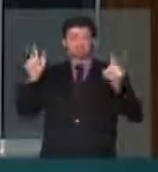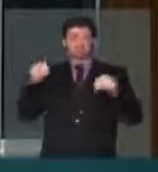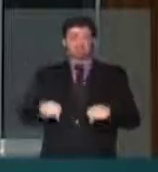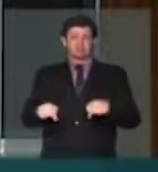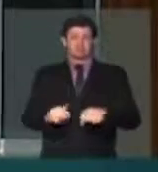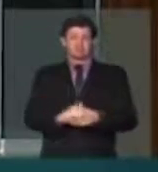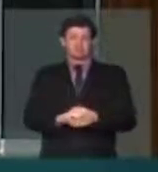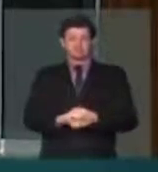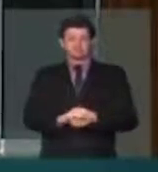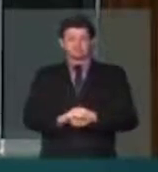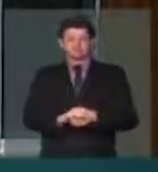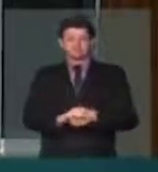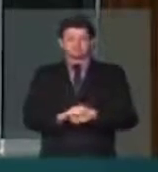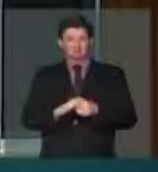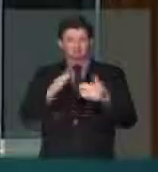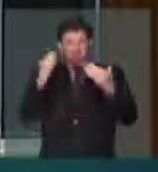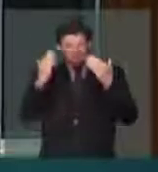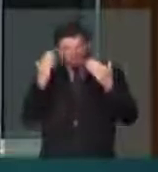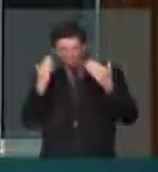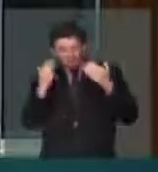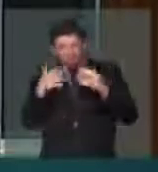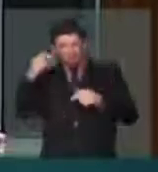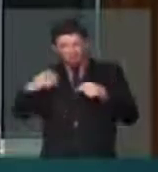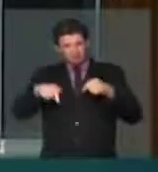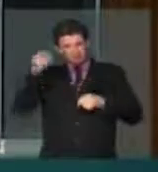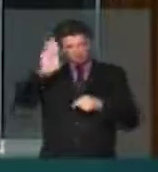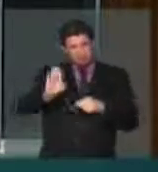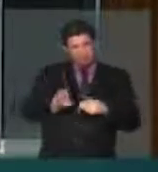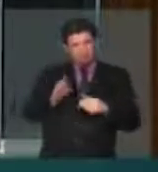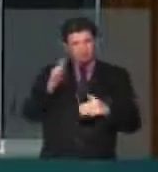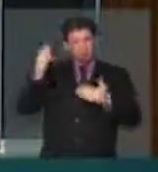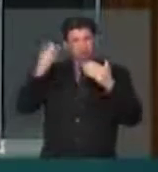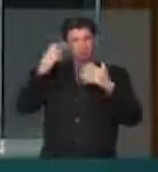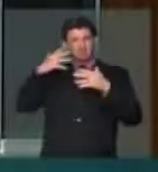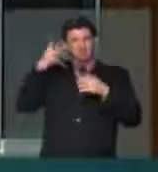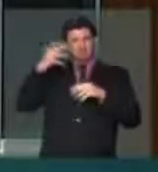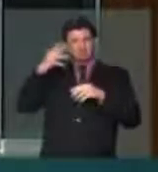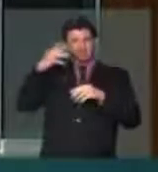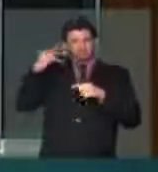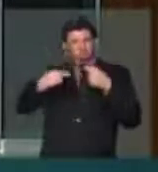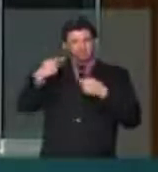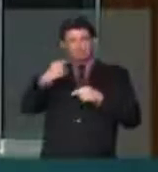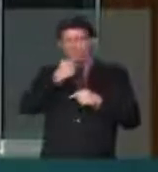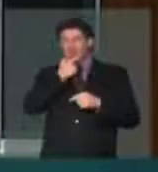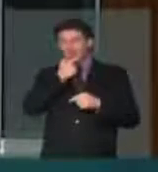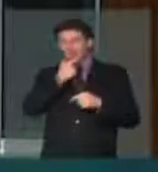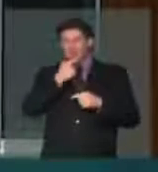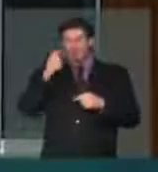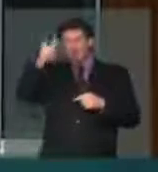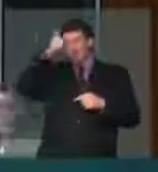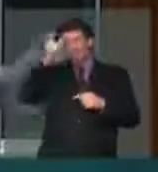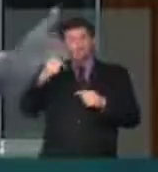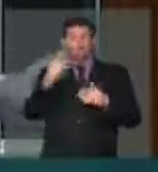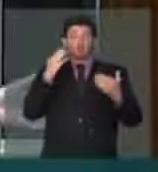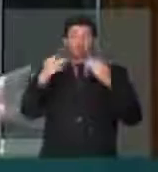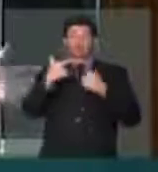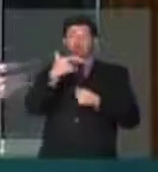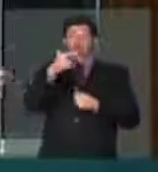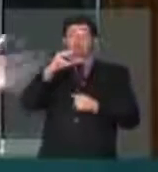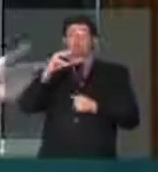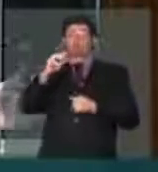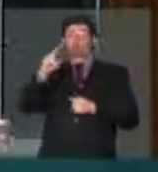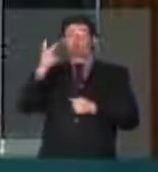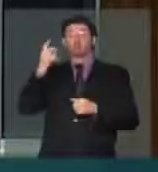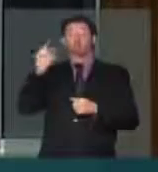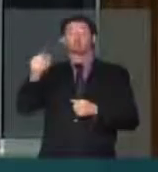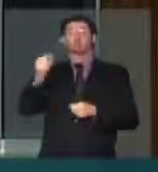diferente da nossa. Querer comparar o quadro político brasileiro com o quadro político alemão ou inglês é comparar uma história de